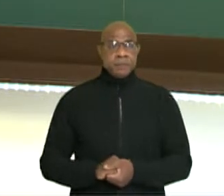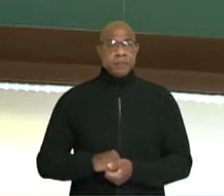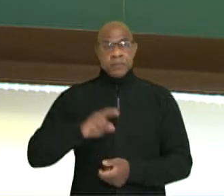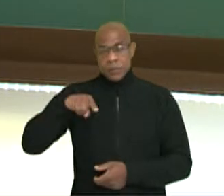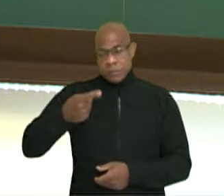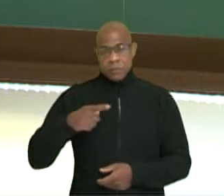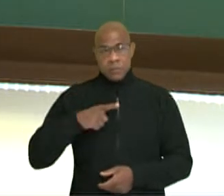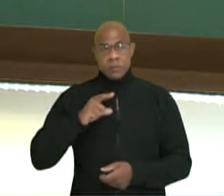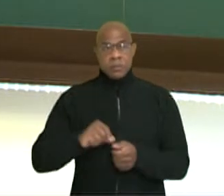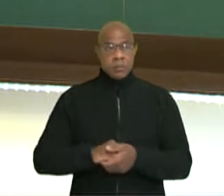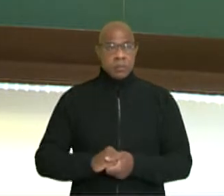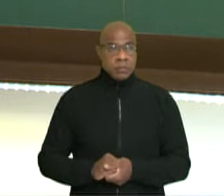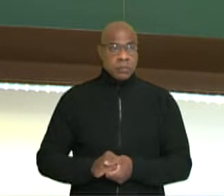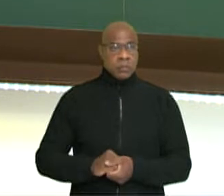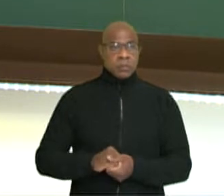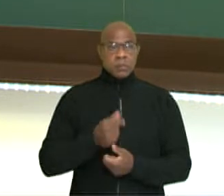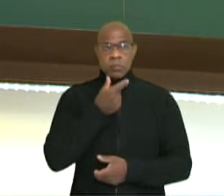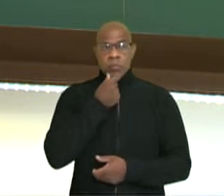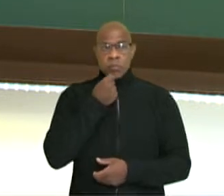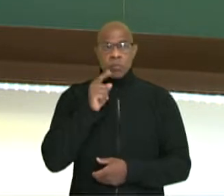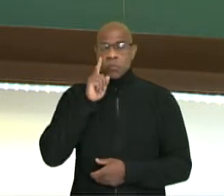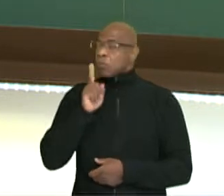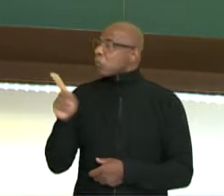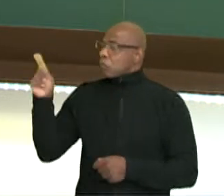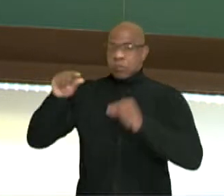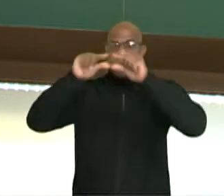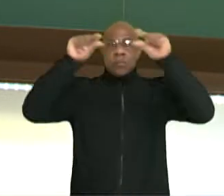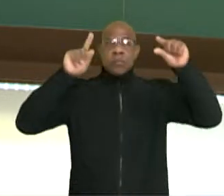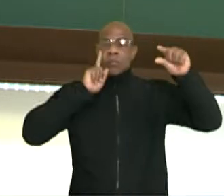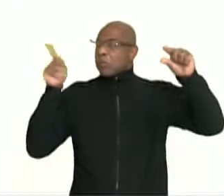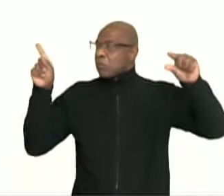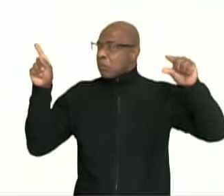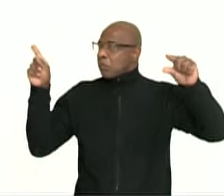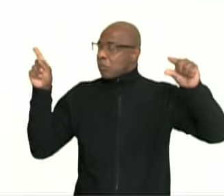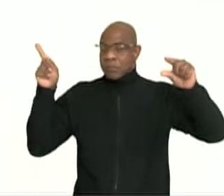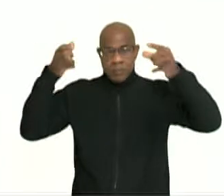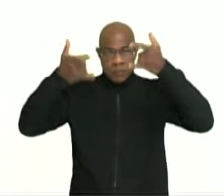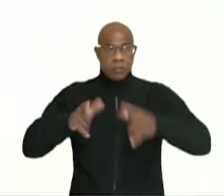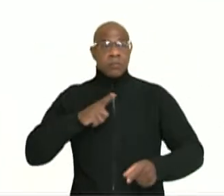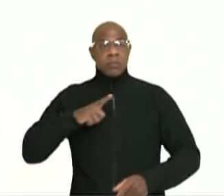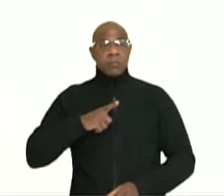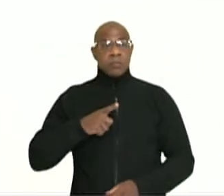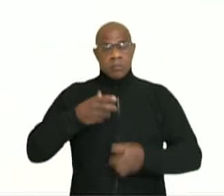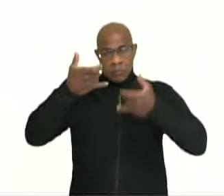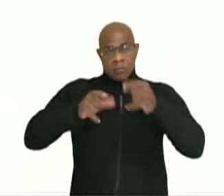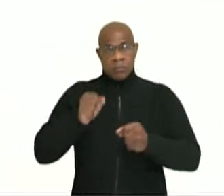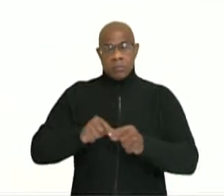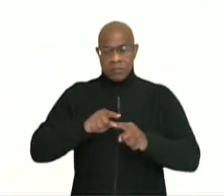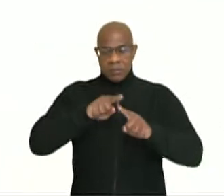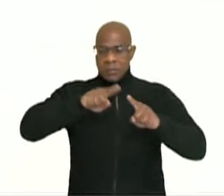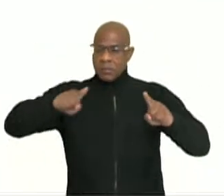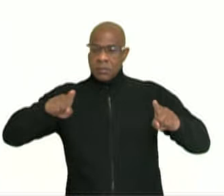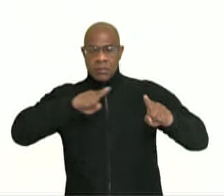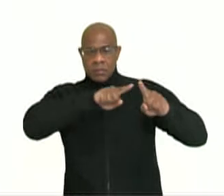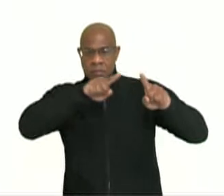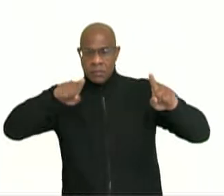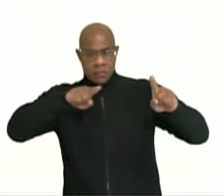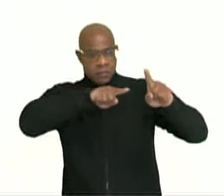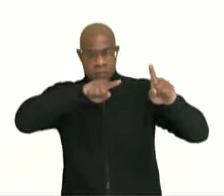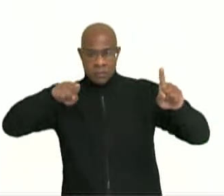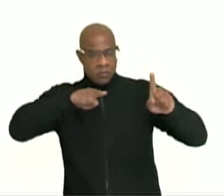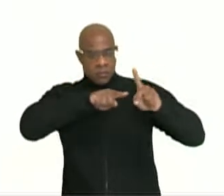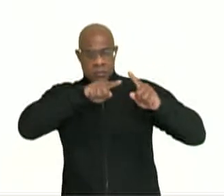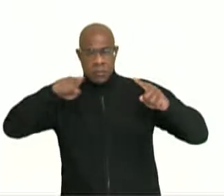Depois temos o Joseph John Thomson, que no seu modelo atômico, estudando os raios catódicos, conseguiu descobrir os elétrons, que